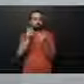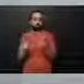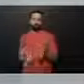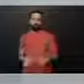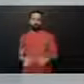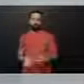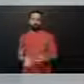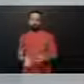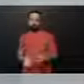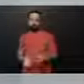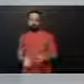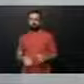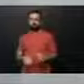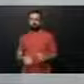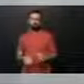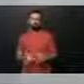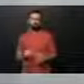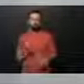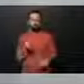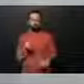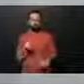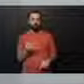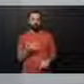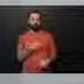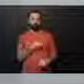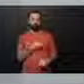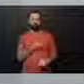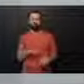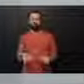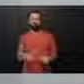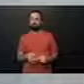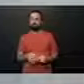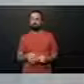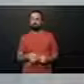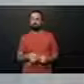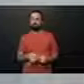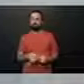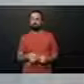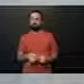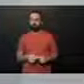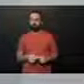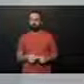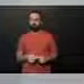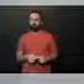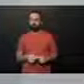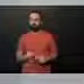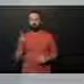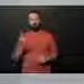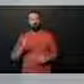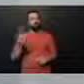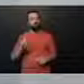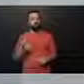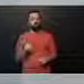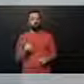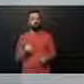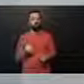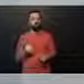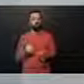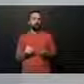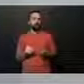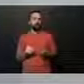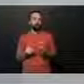Eu formaria 1.325 também. Se eu fosse utilizar somente